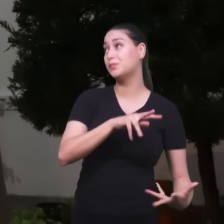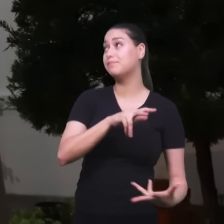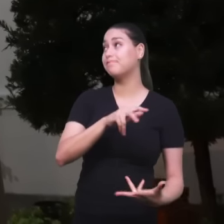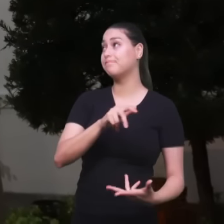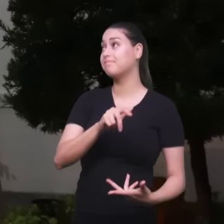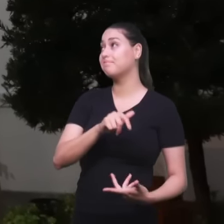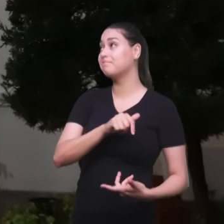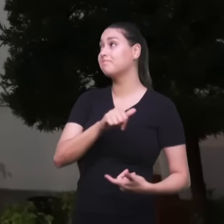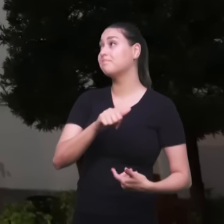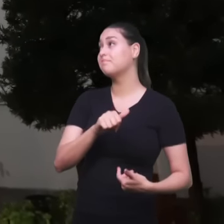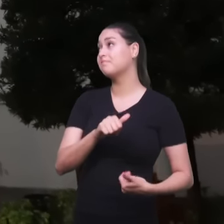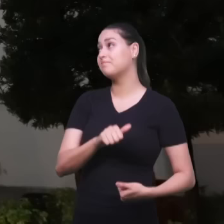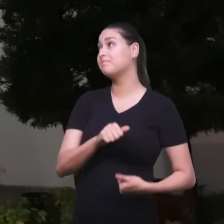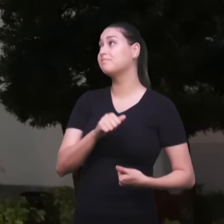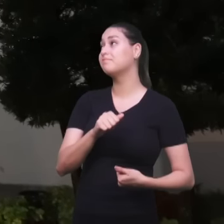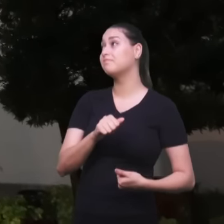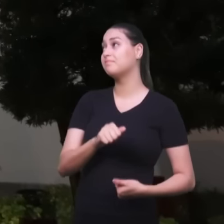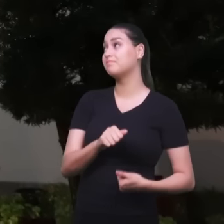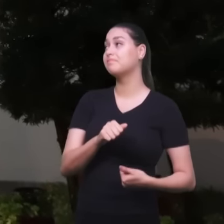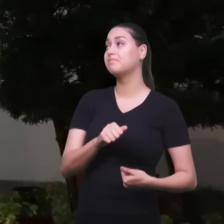vivências